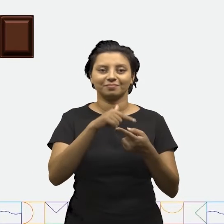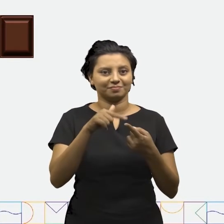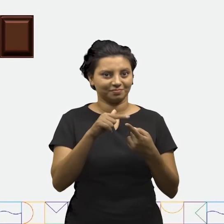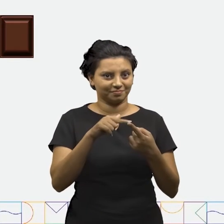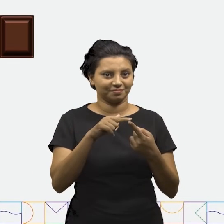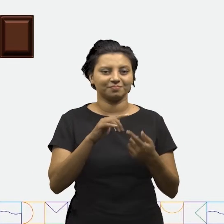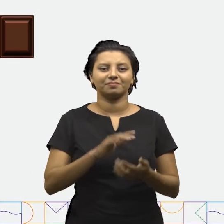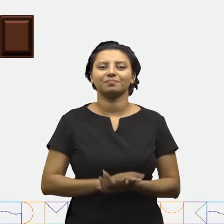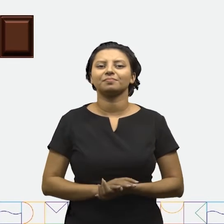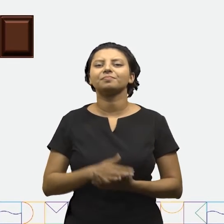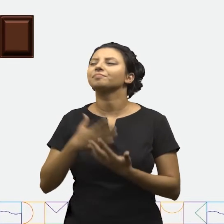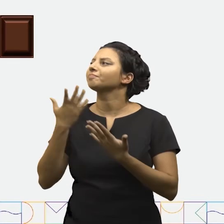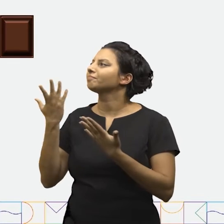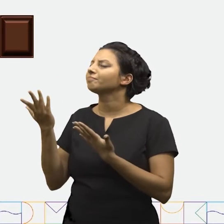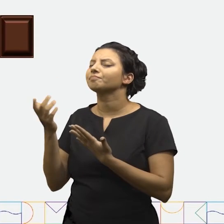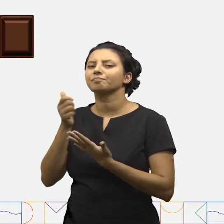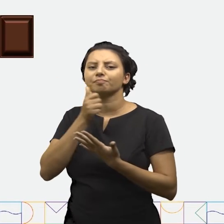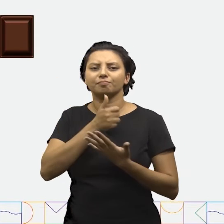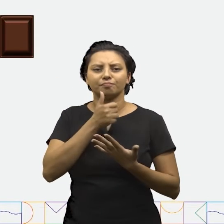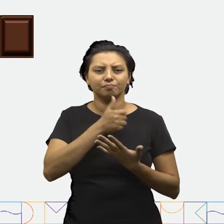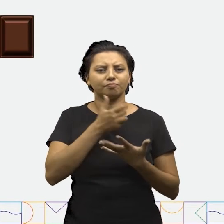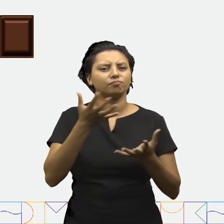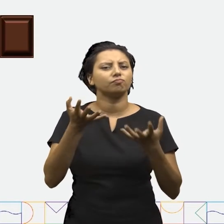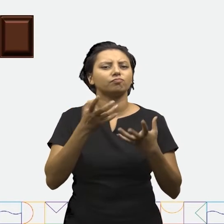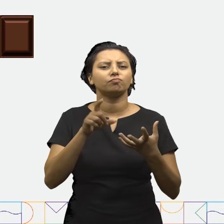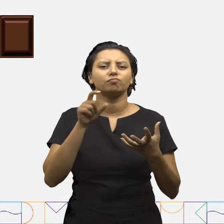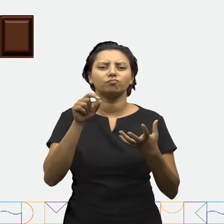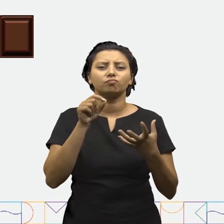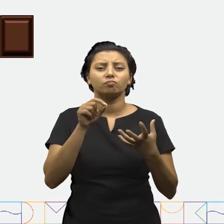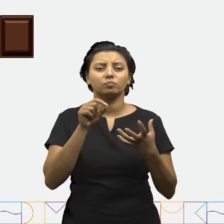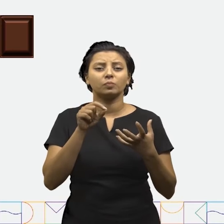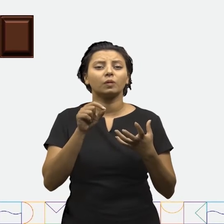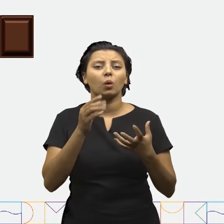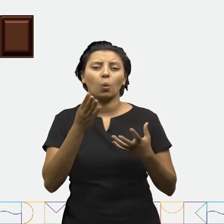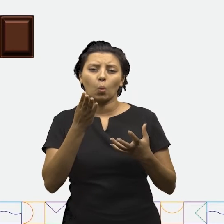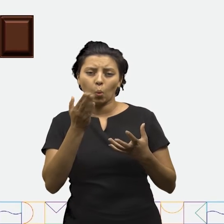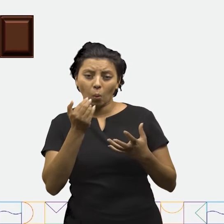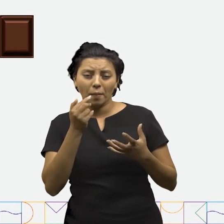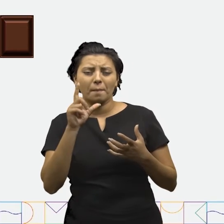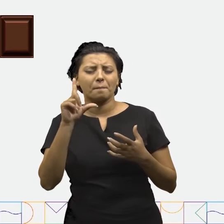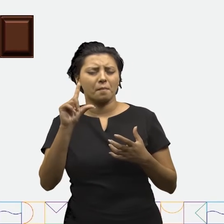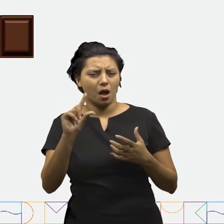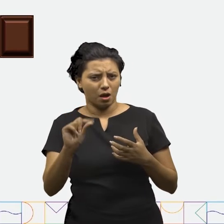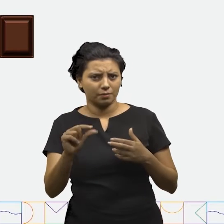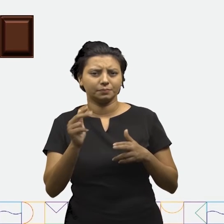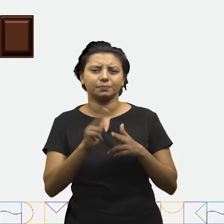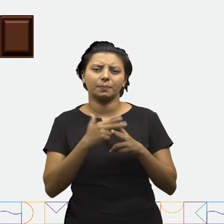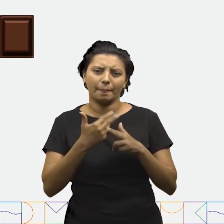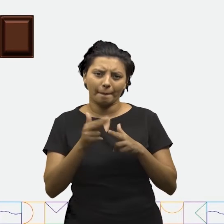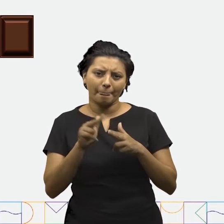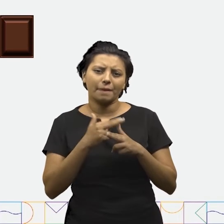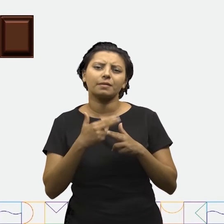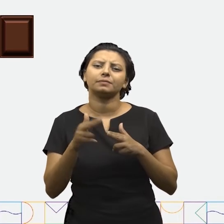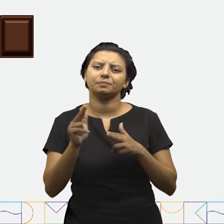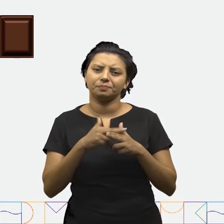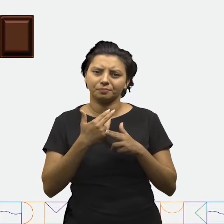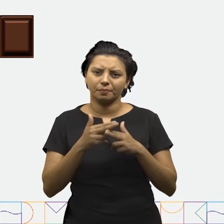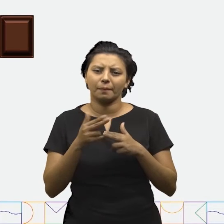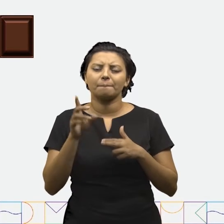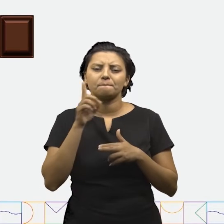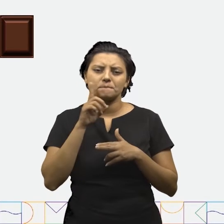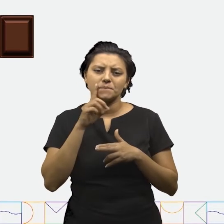Atividade 1. Jeane decidiu diminuir a quantidade de chocolate que ela